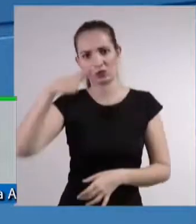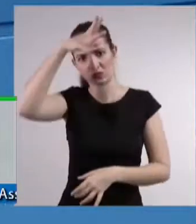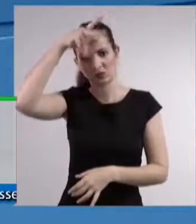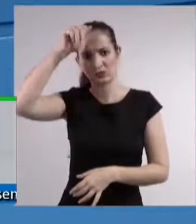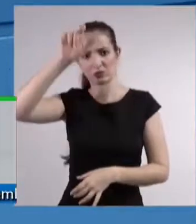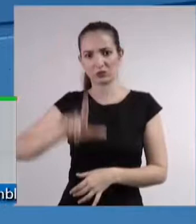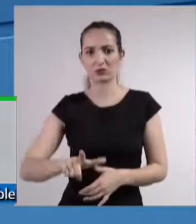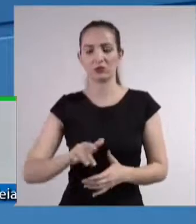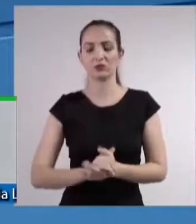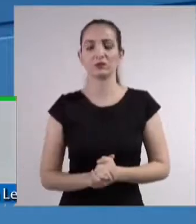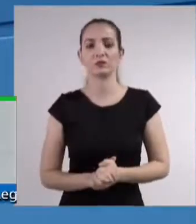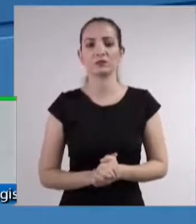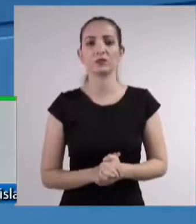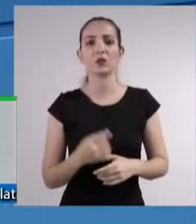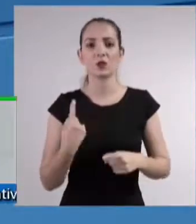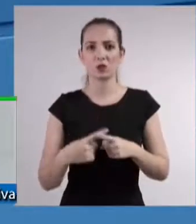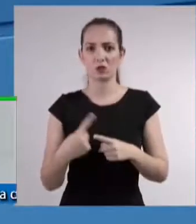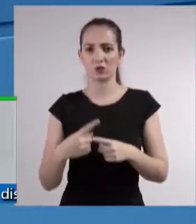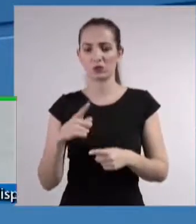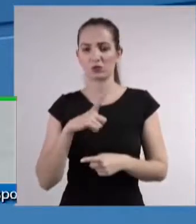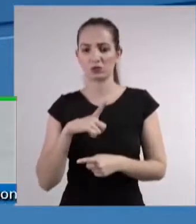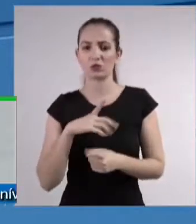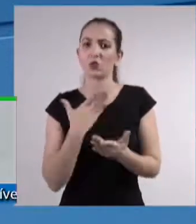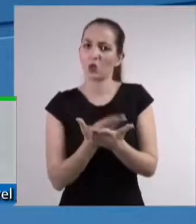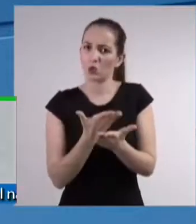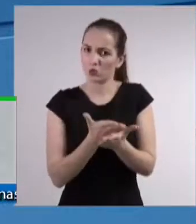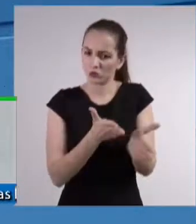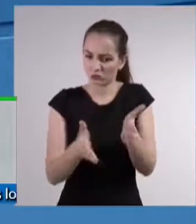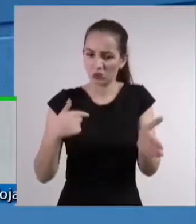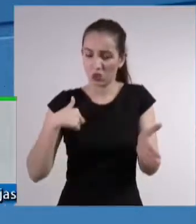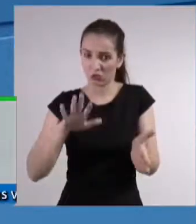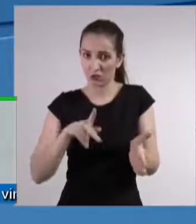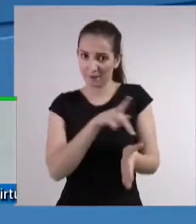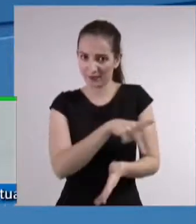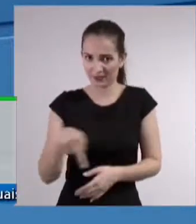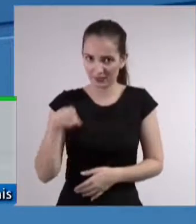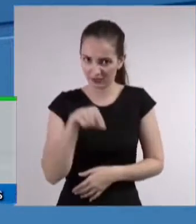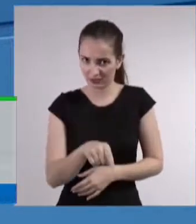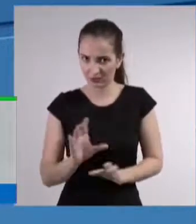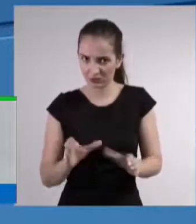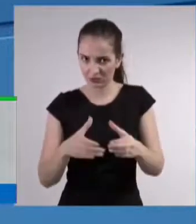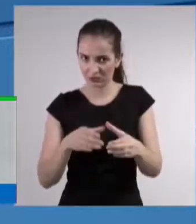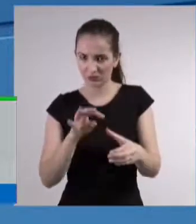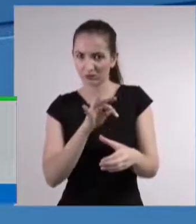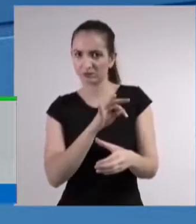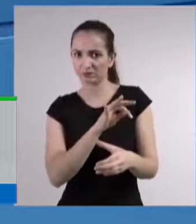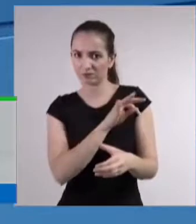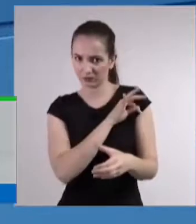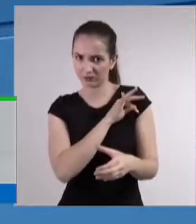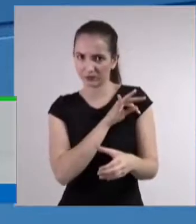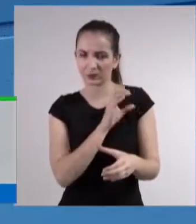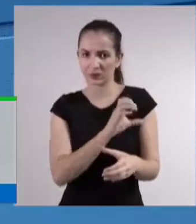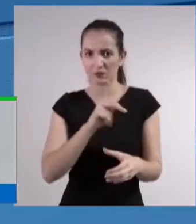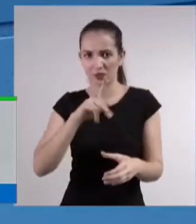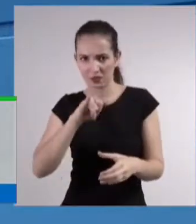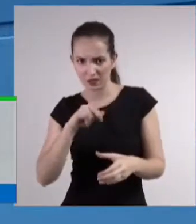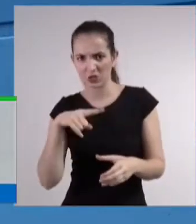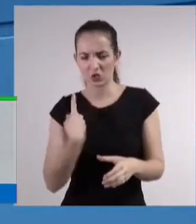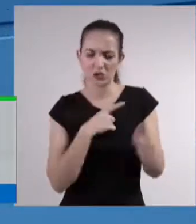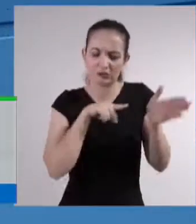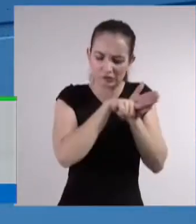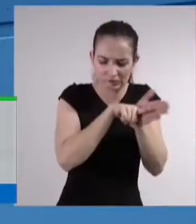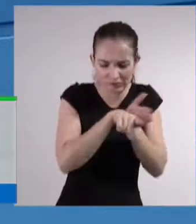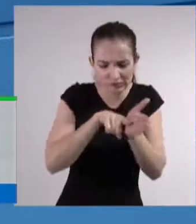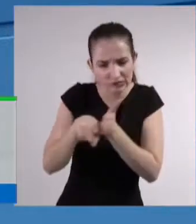foi um período de muito estudo, eu fiz parte dessa comissão, presidi essa comissão, e foi um período de muito estudo, nos debruçamos sobre a situação